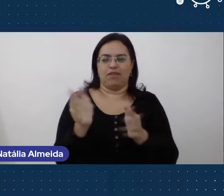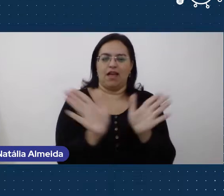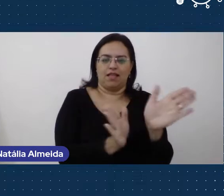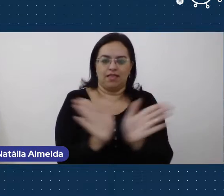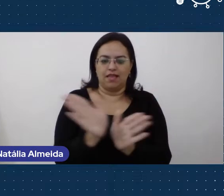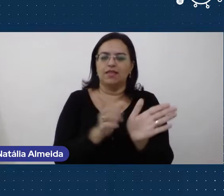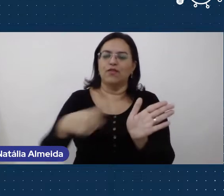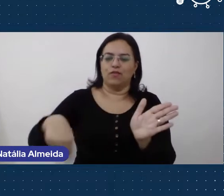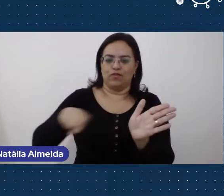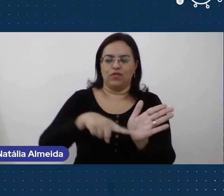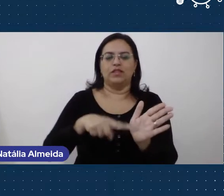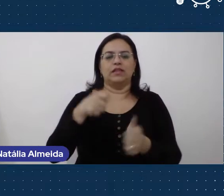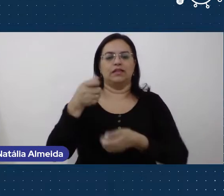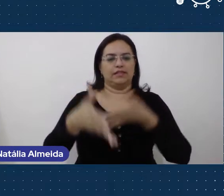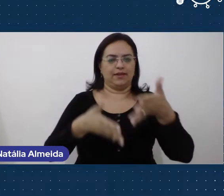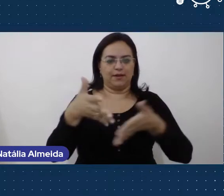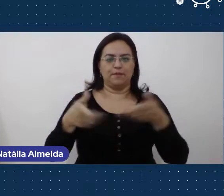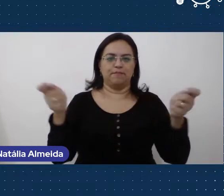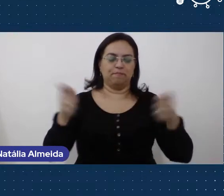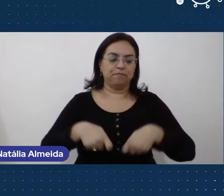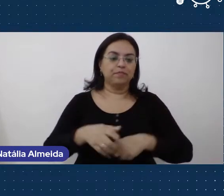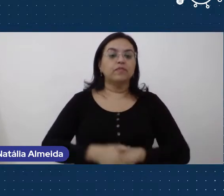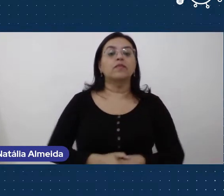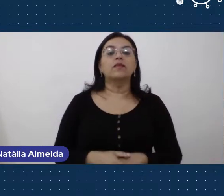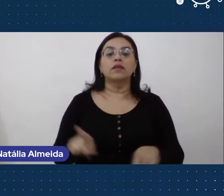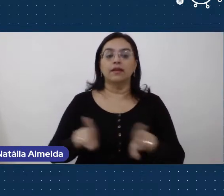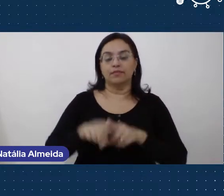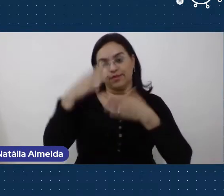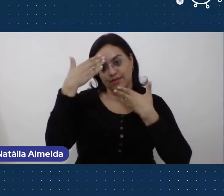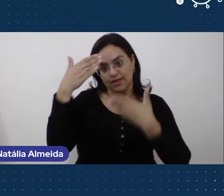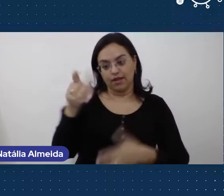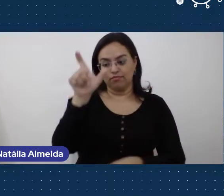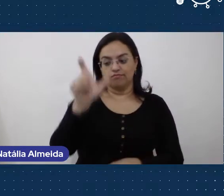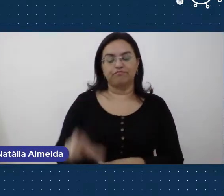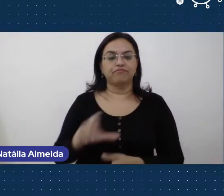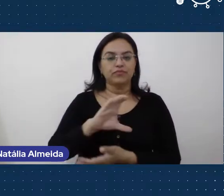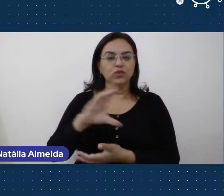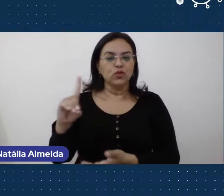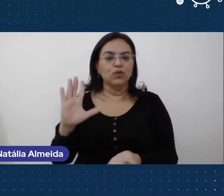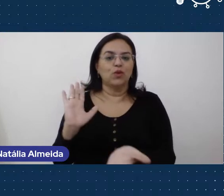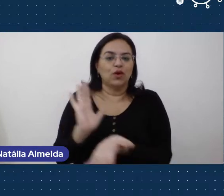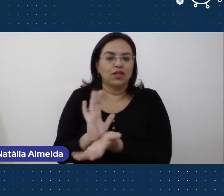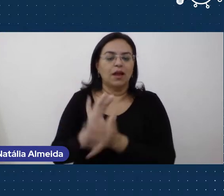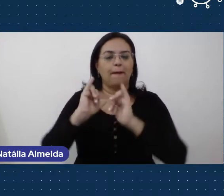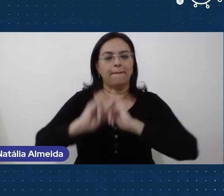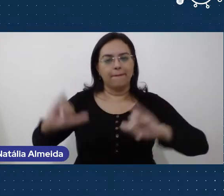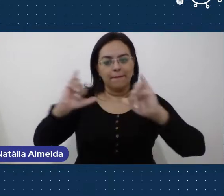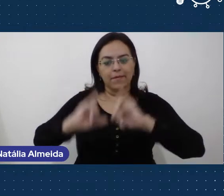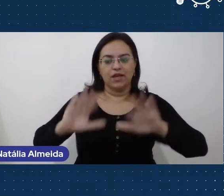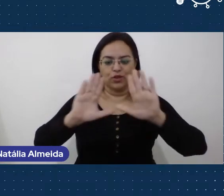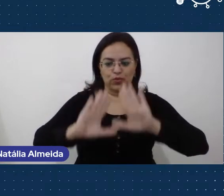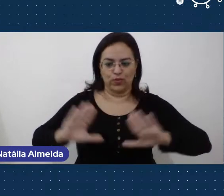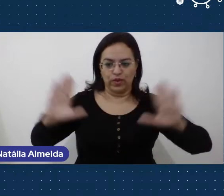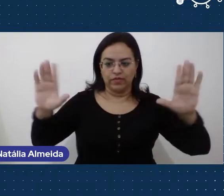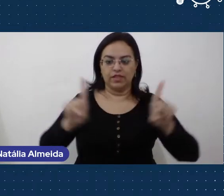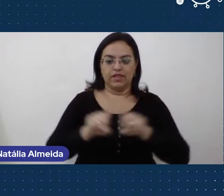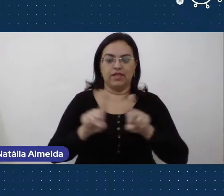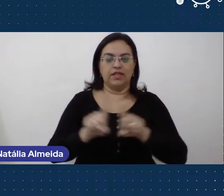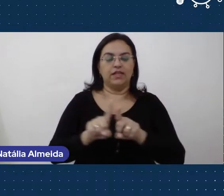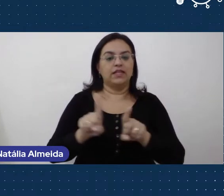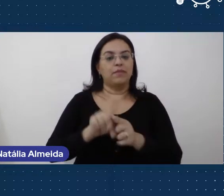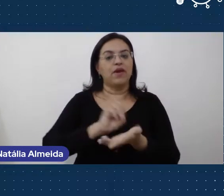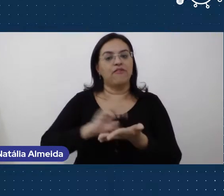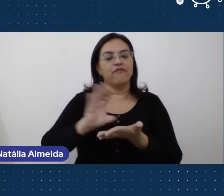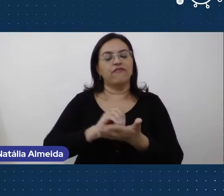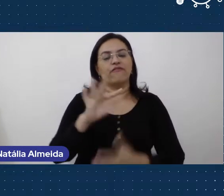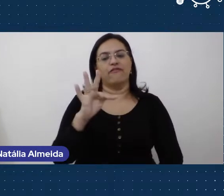todas. A Coordenadoria de Comunicação e Marketing da UFC, a CCM, a Faculdade de Educação da UFC, a